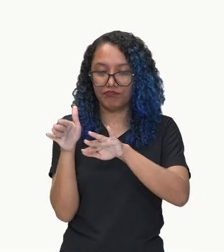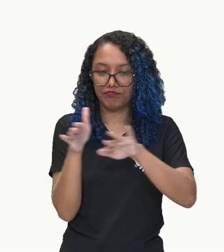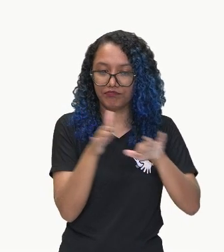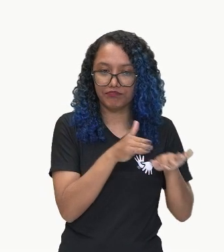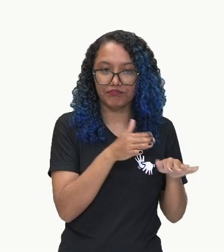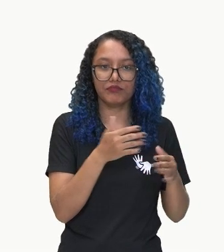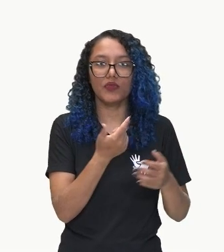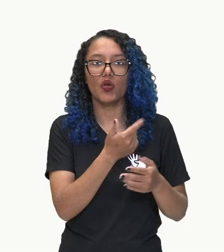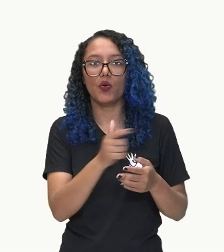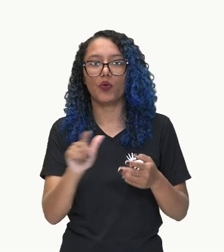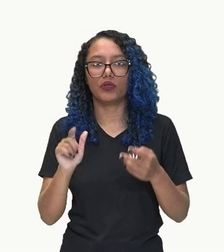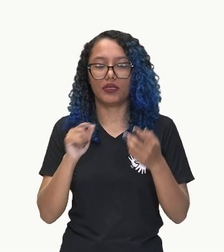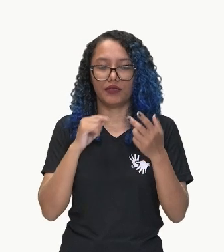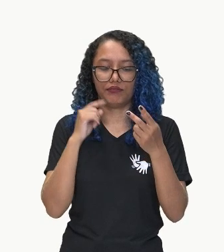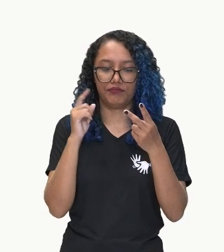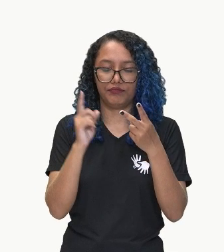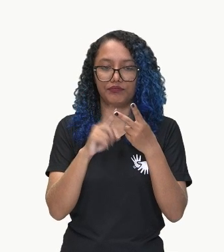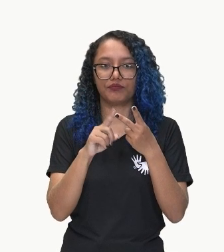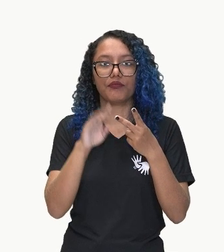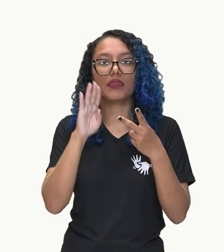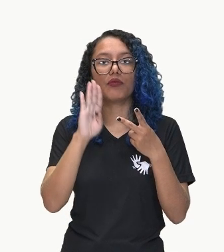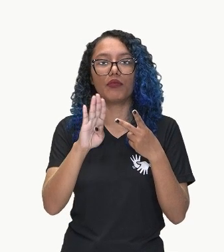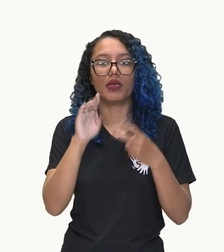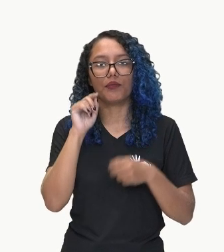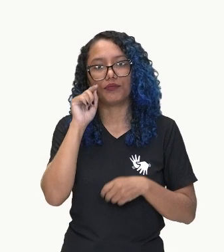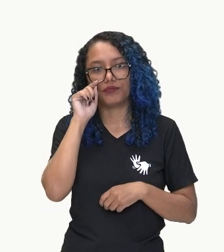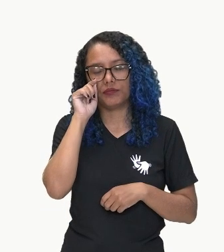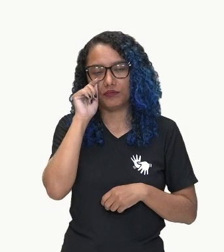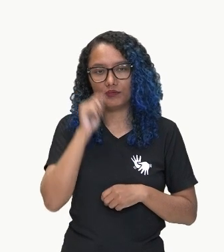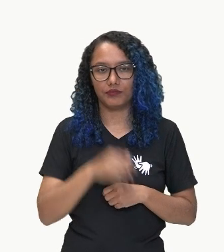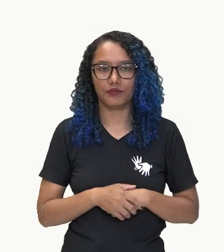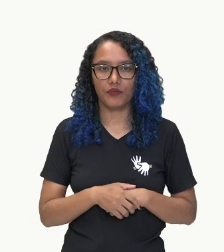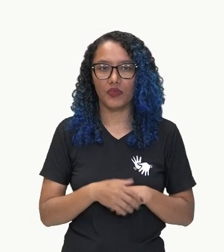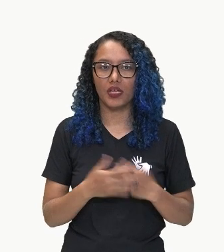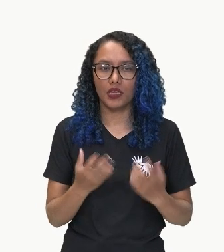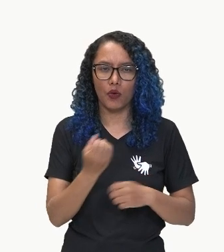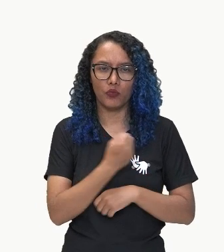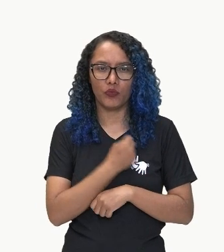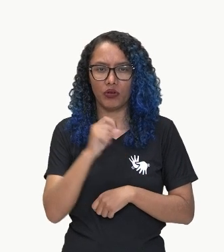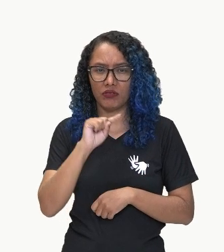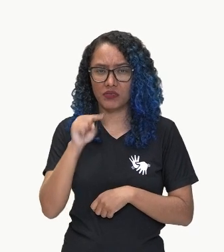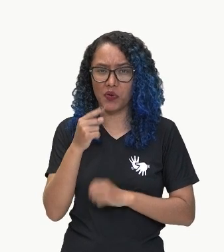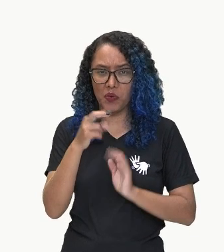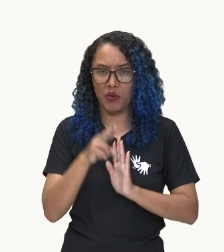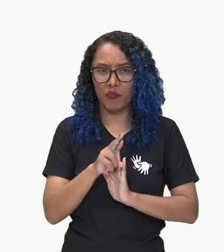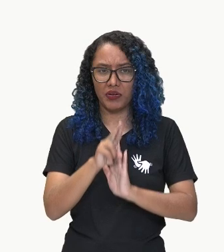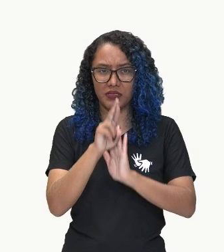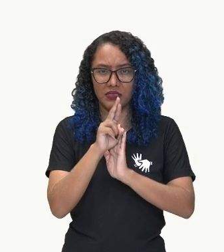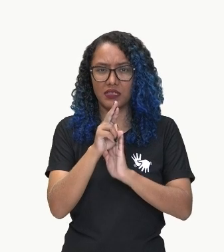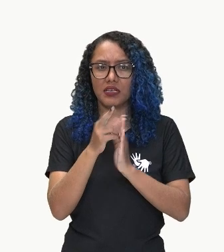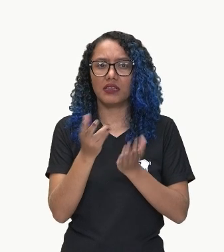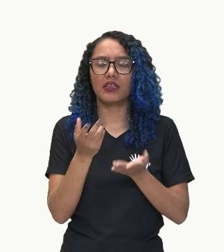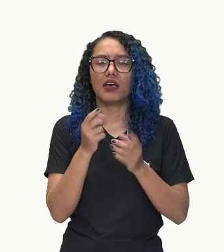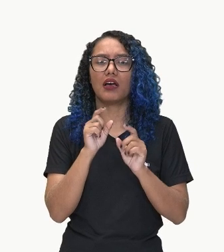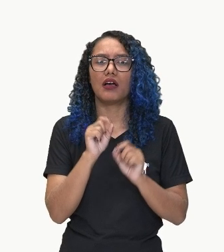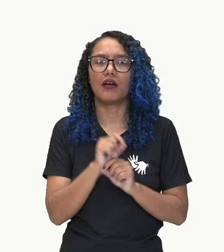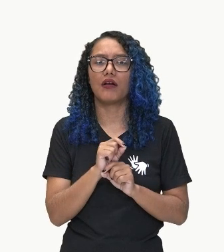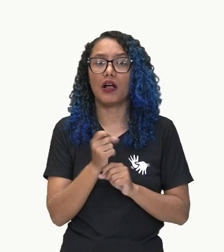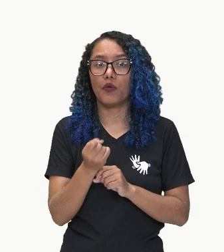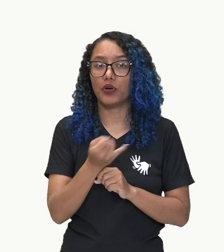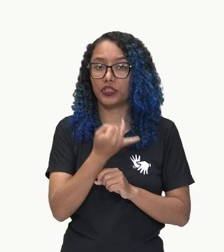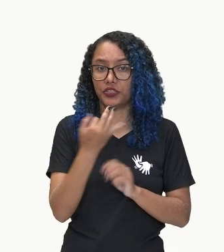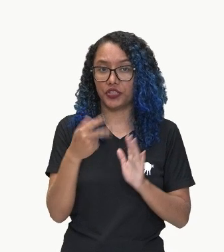interrogação. Que número decimal representa a parte do dinheiro que João